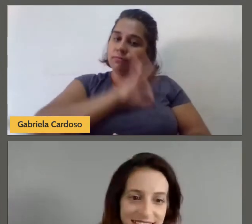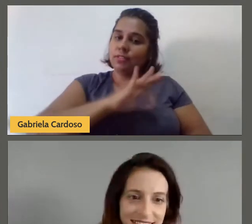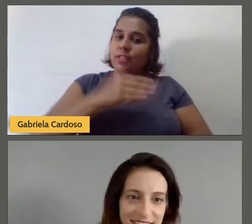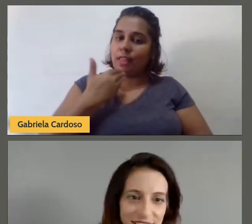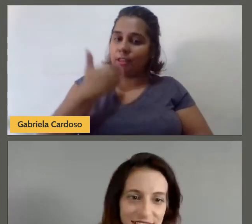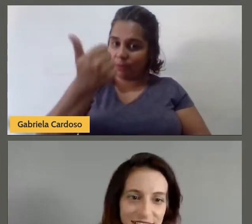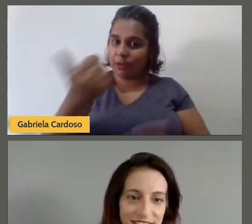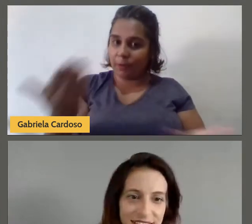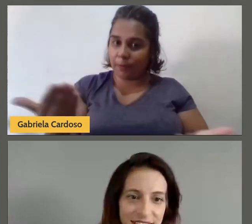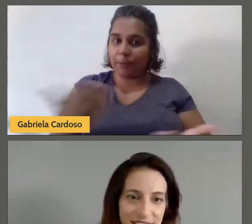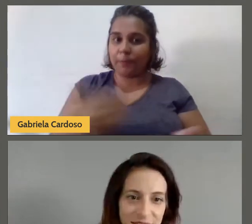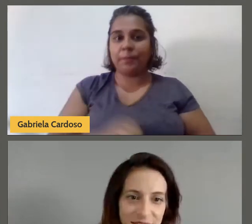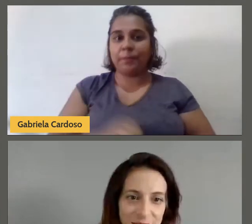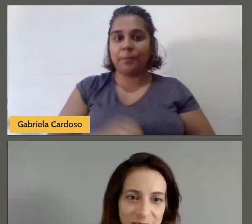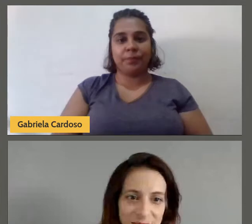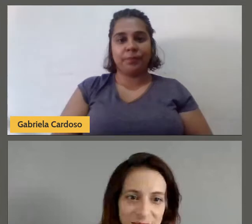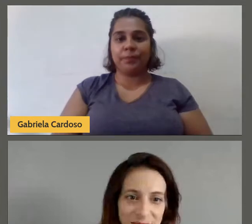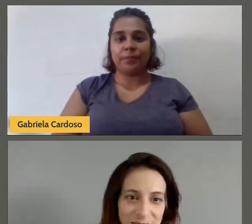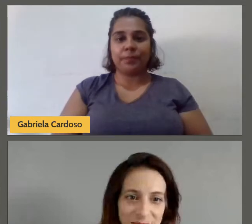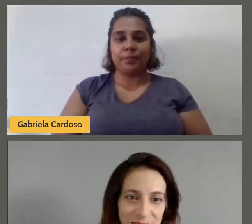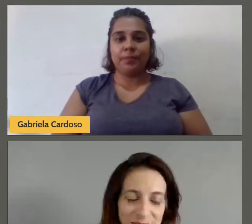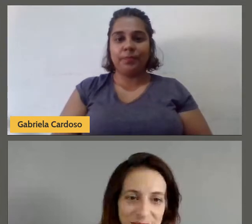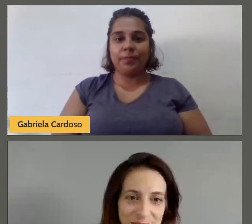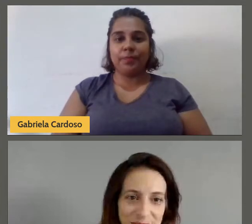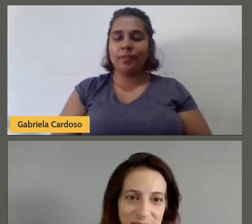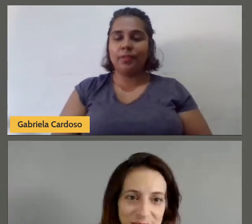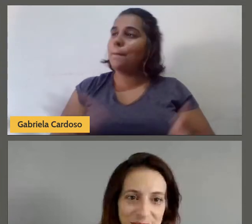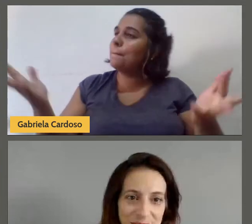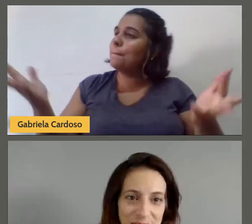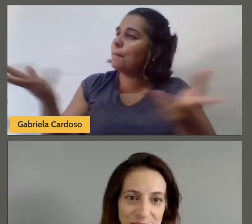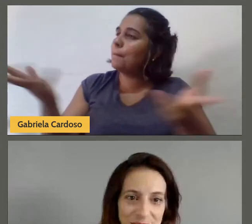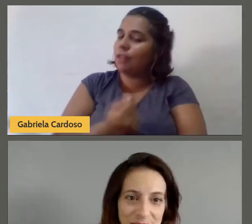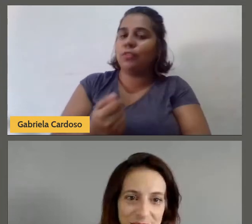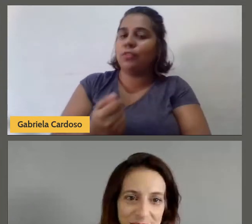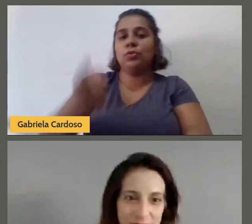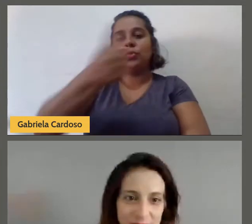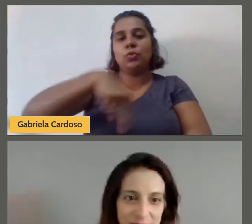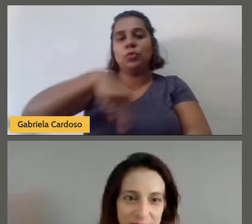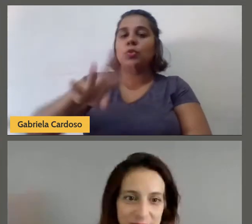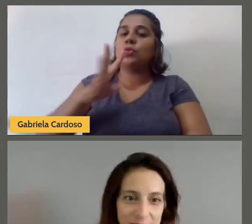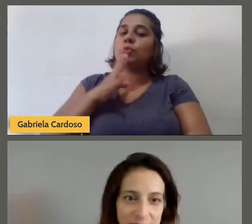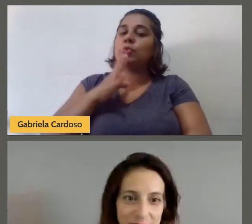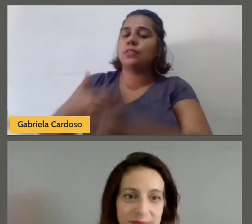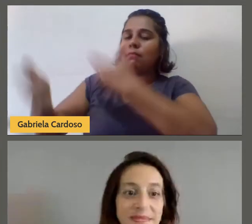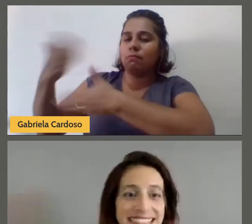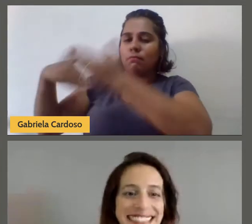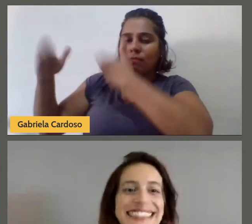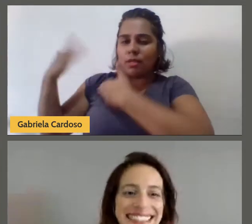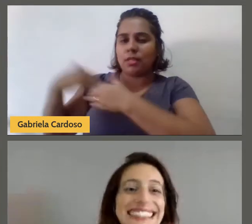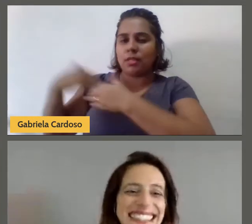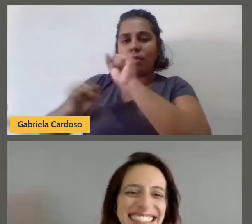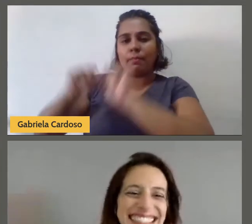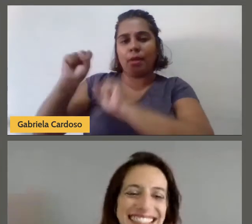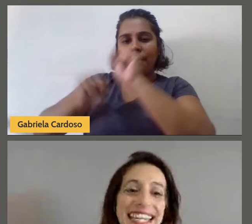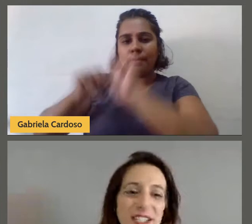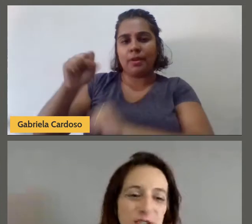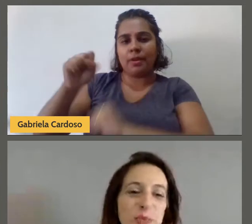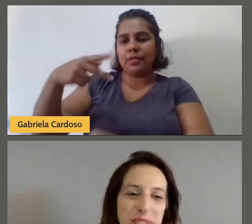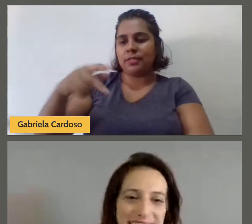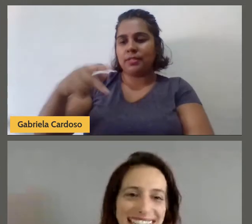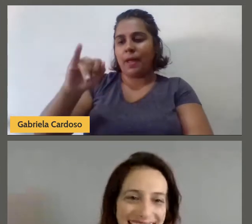Meu, demais, me lembrou a gente conheceu uma vez uma organização chamada Pitcha. Fabi, não te lembrou? Catering